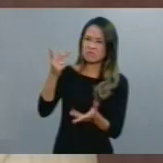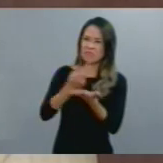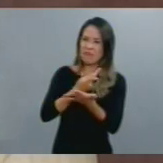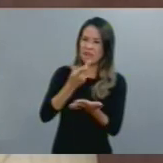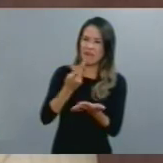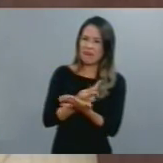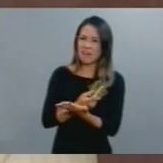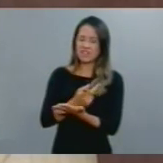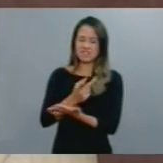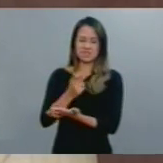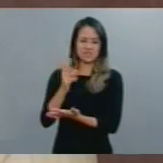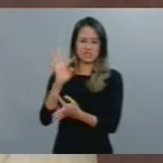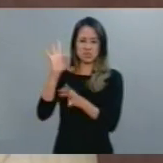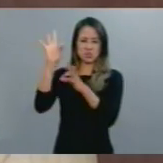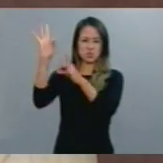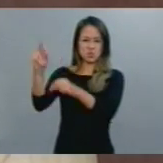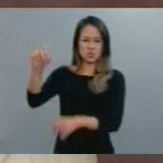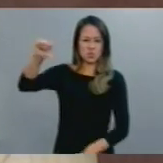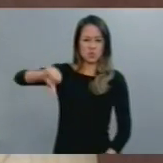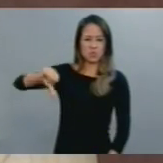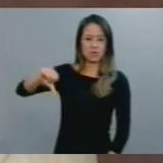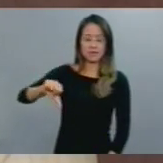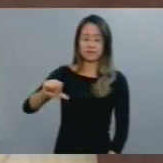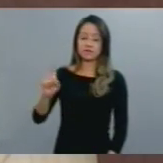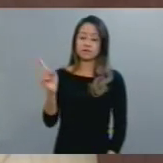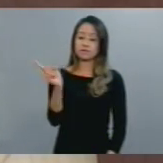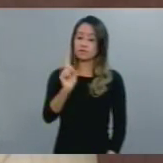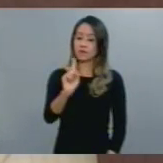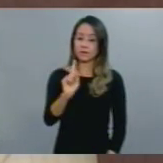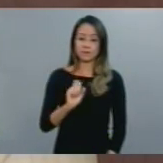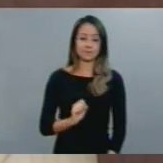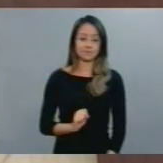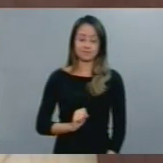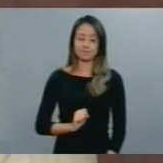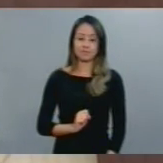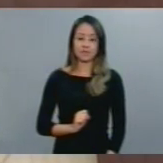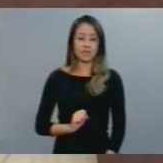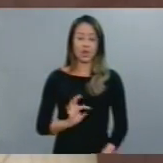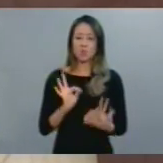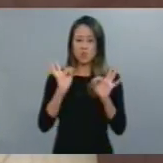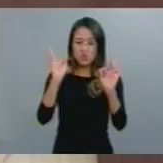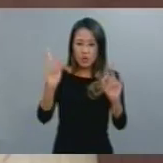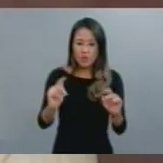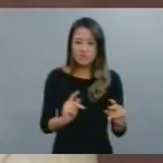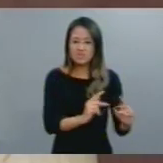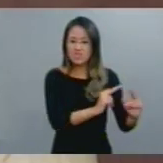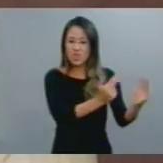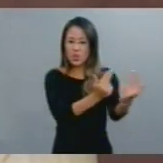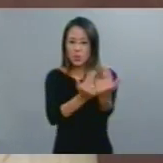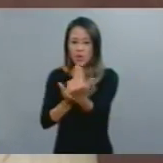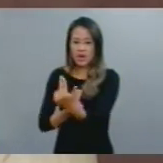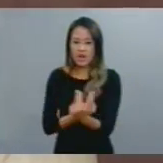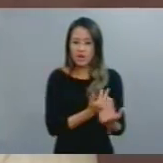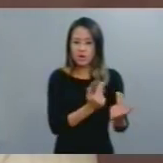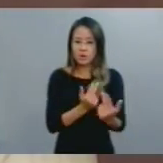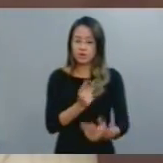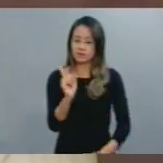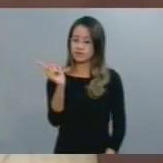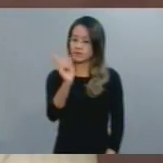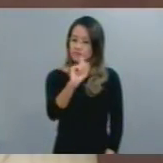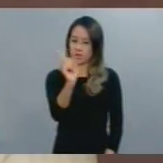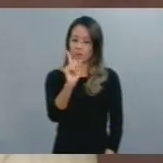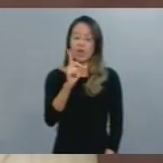autocrítica do que fizeram no governo, dizer que todos são iguais, acaba por reduzir